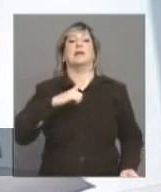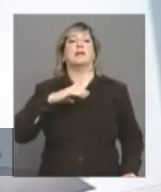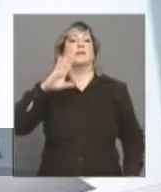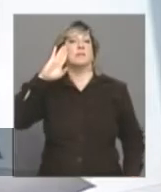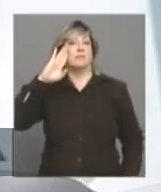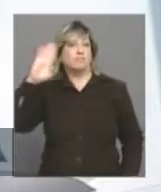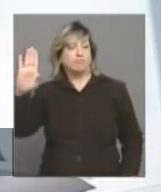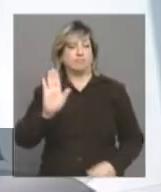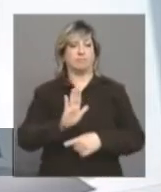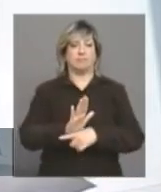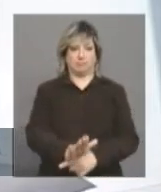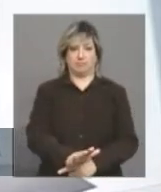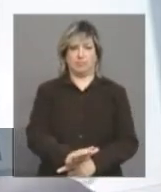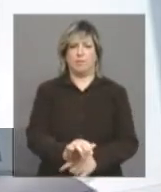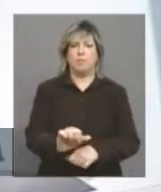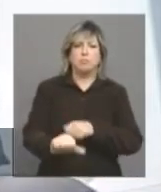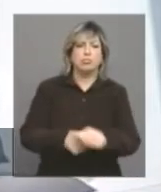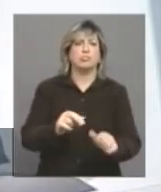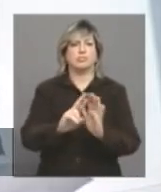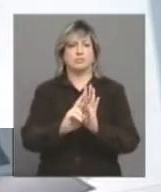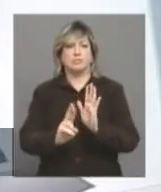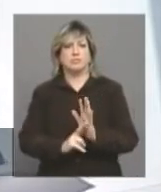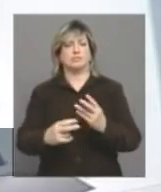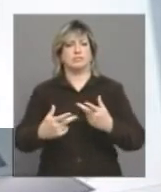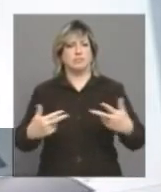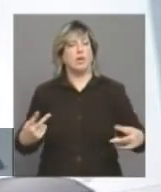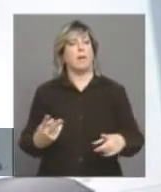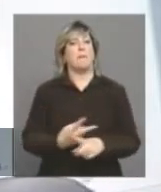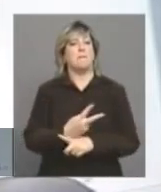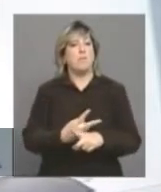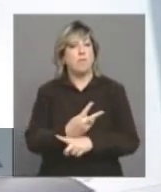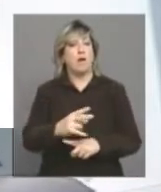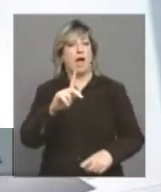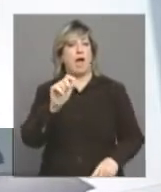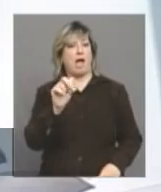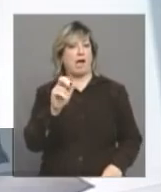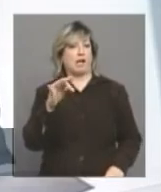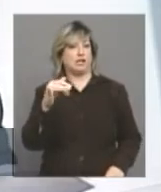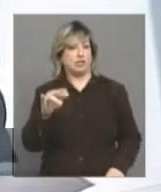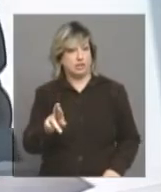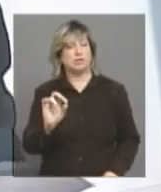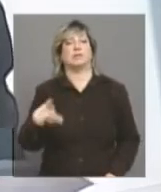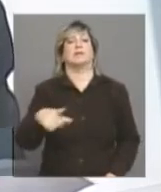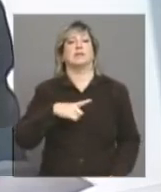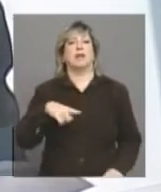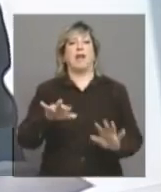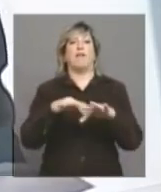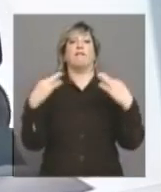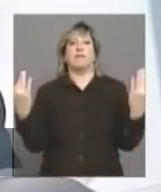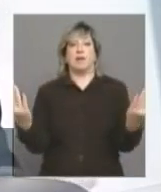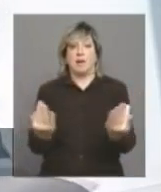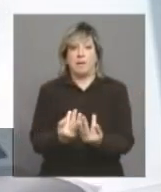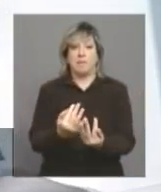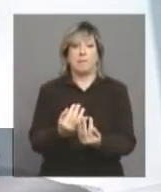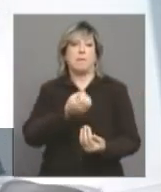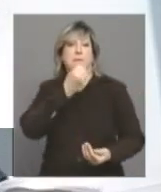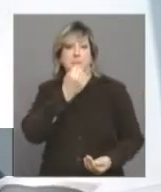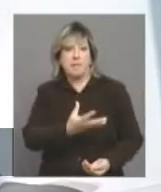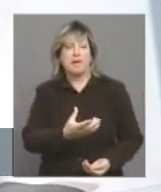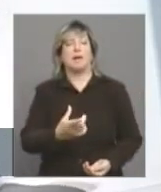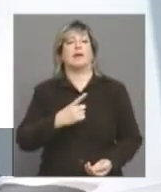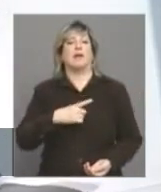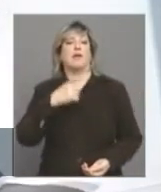preferencial. Mudanças nas regras procuram garantir que as famílias beneficiadas não se desfaçam do bem de forma